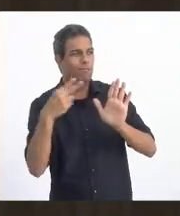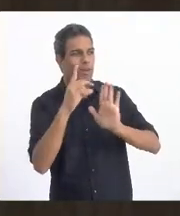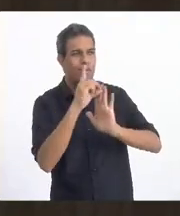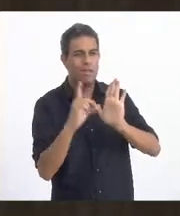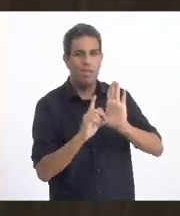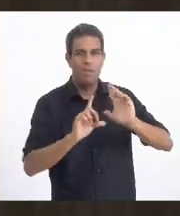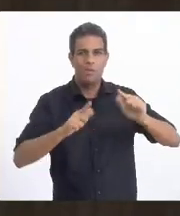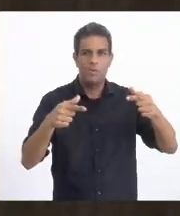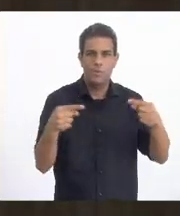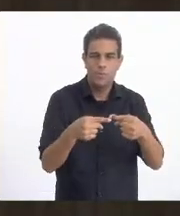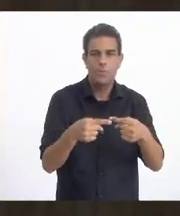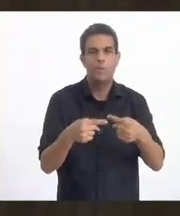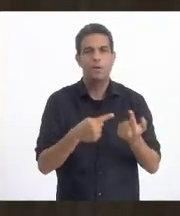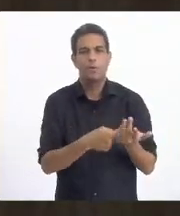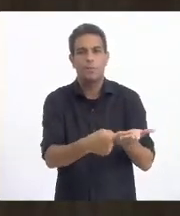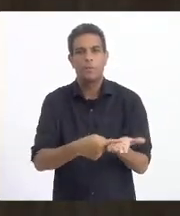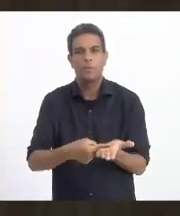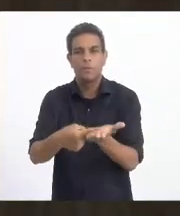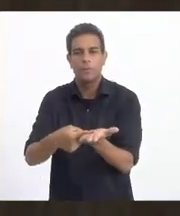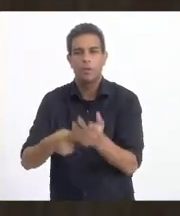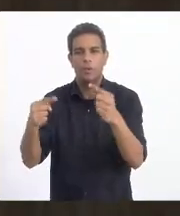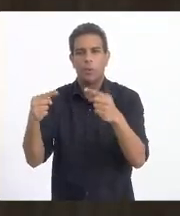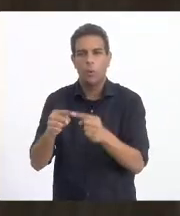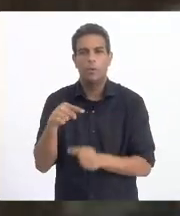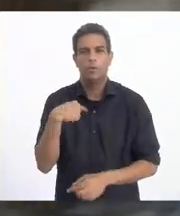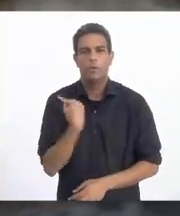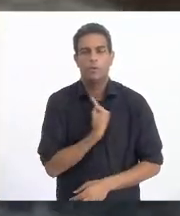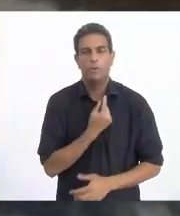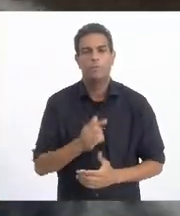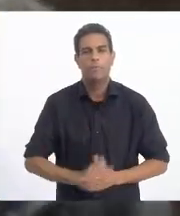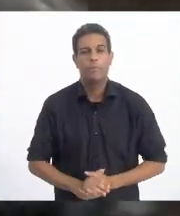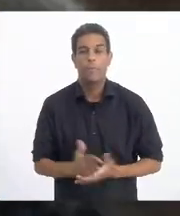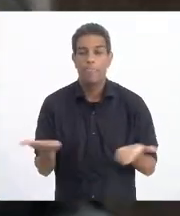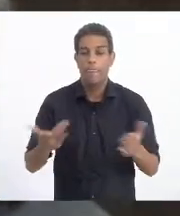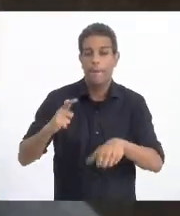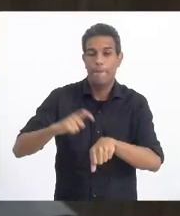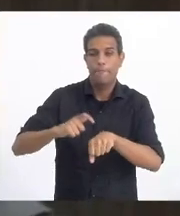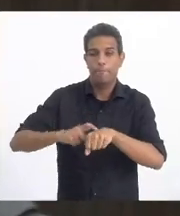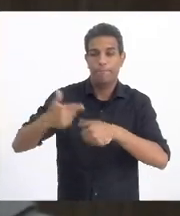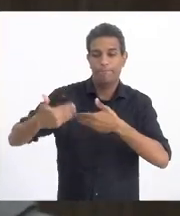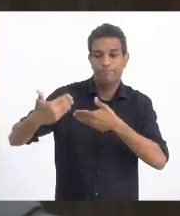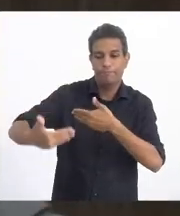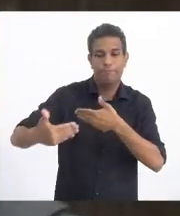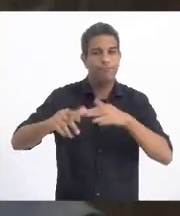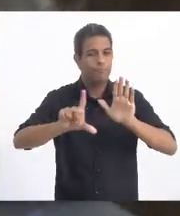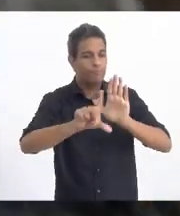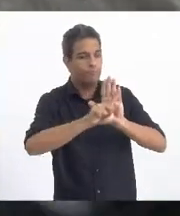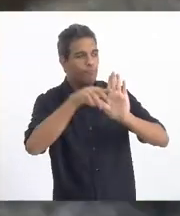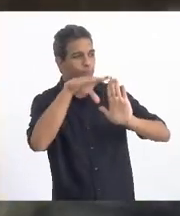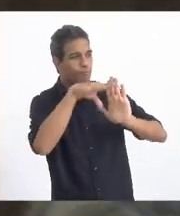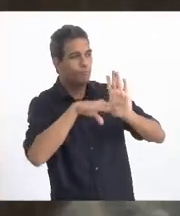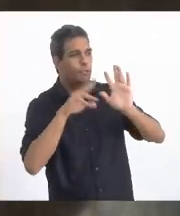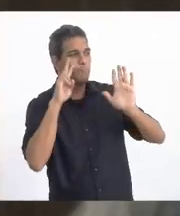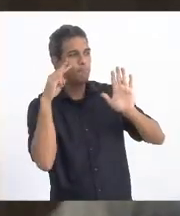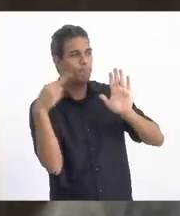vigor, mas com acordo lá no tribunal, nós não ganhamos. E agora, com essa lei, está fazendo agora o quê?